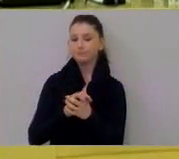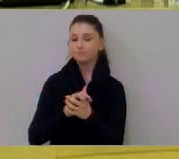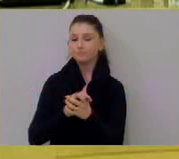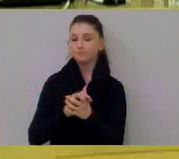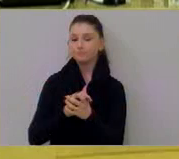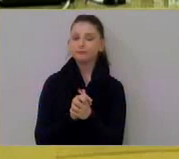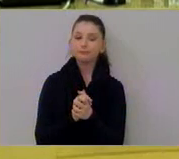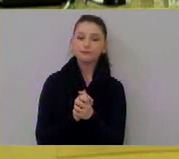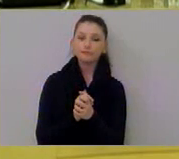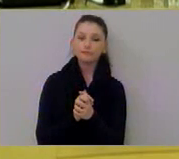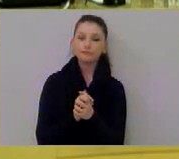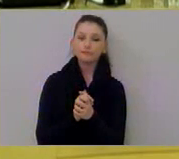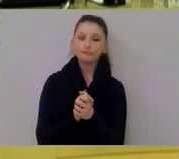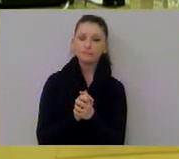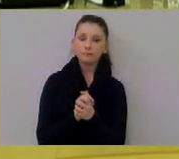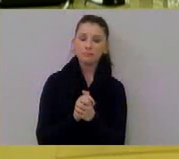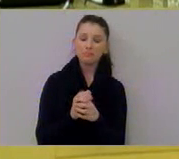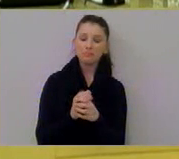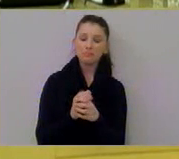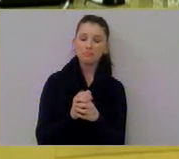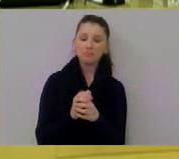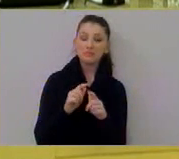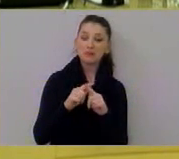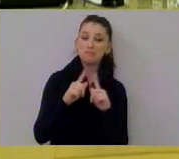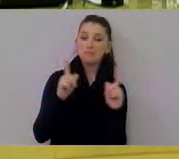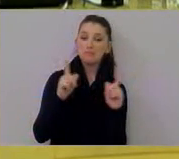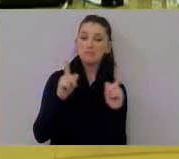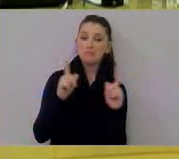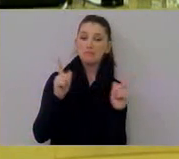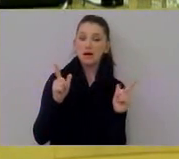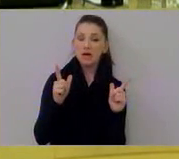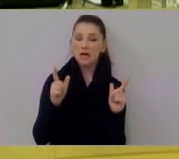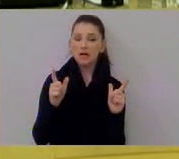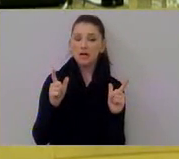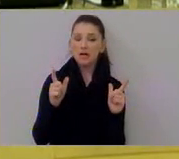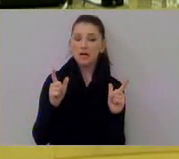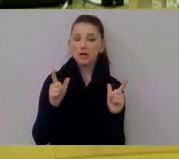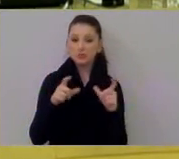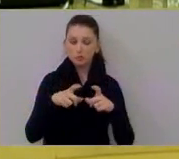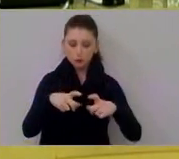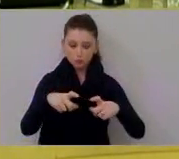os canos ficam todos entupidos. Então,